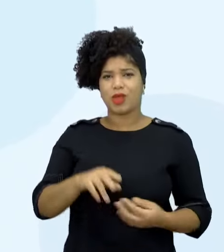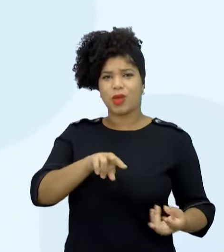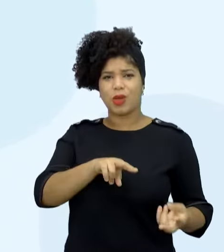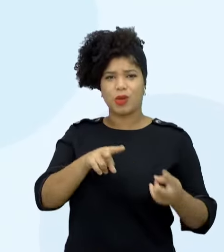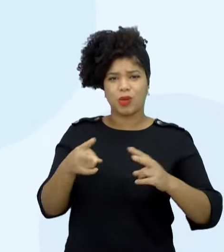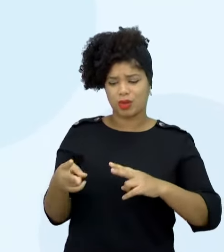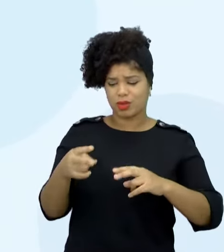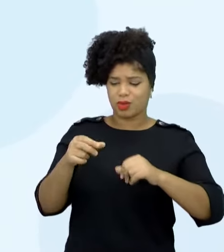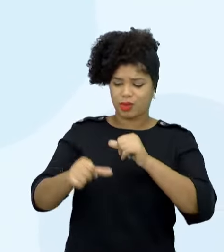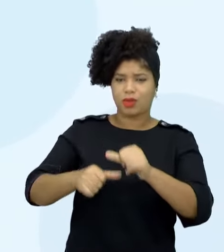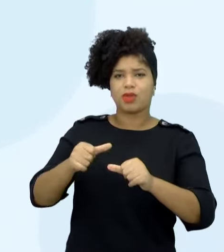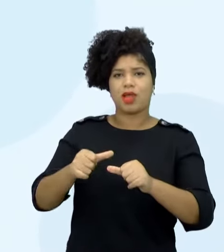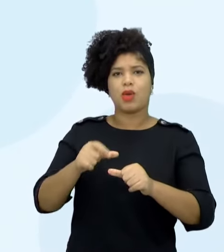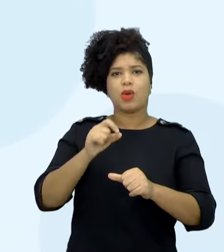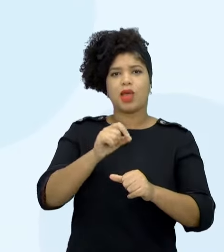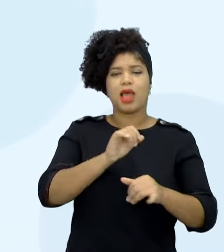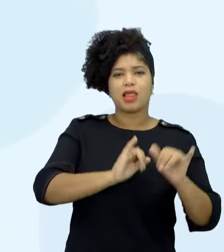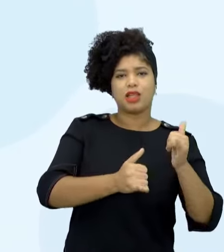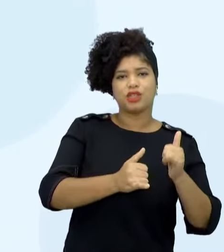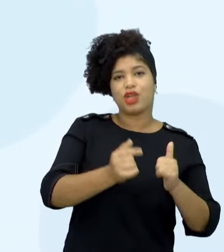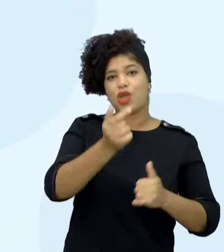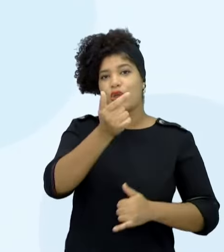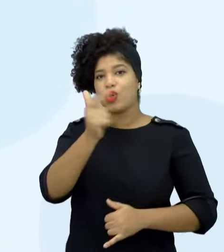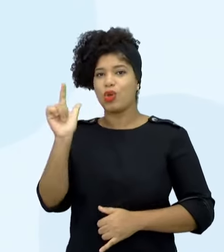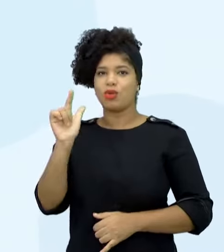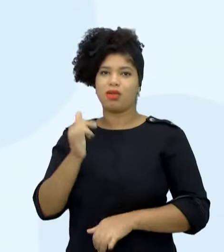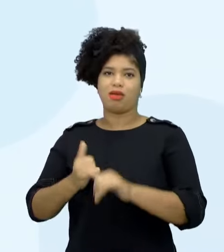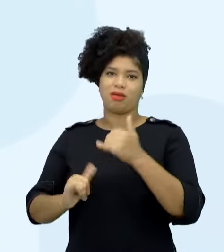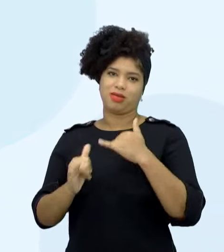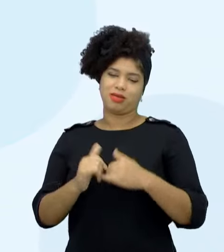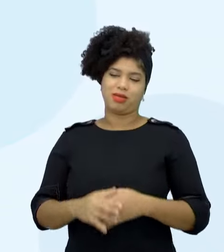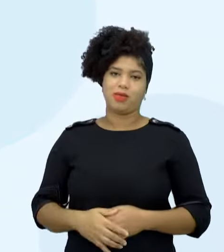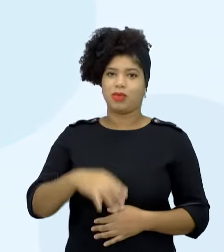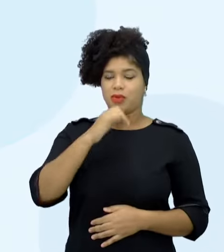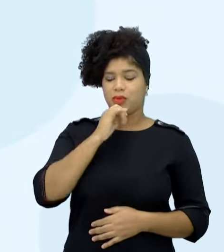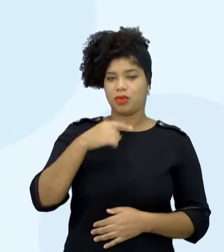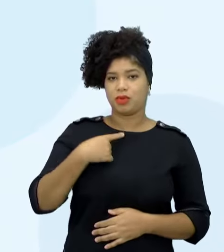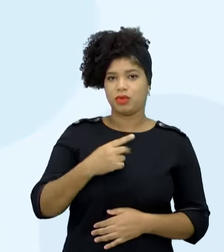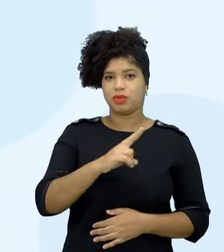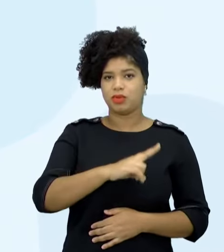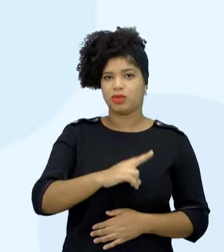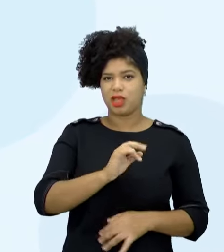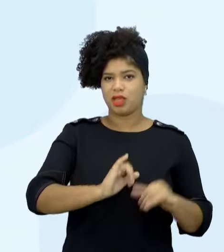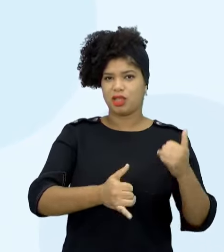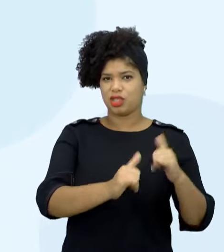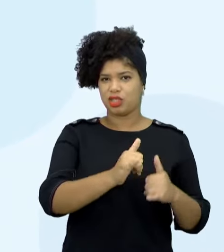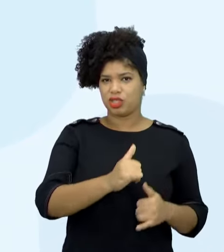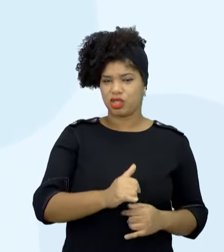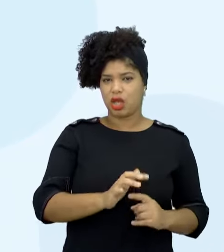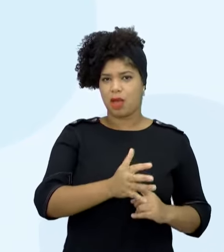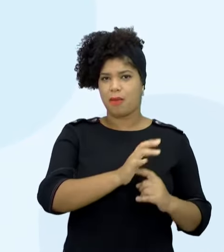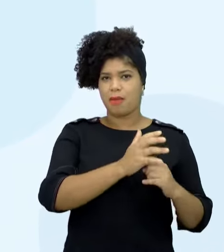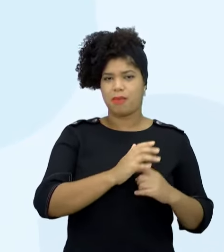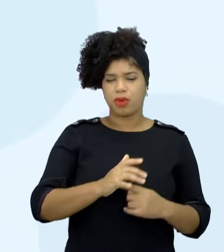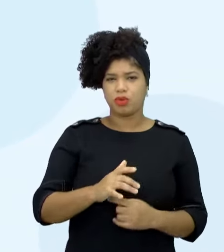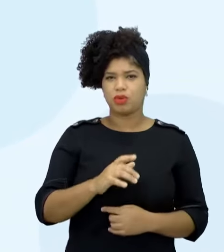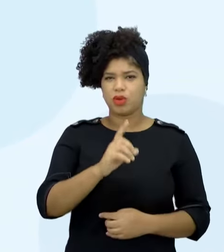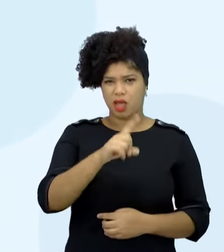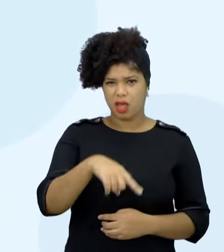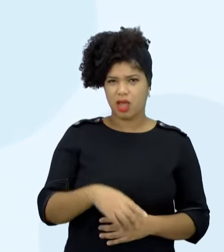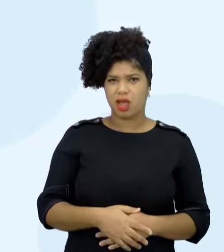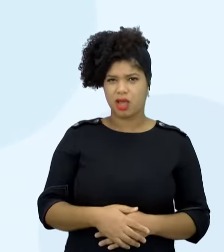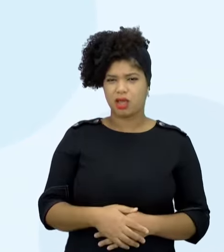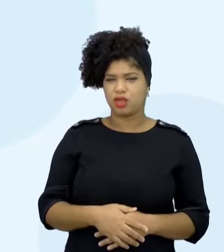de energia em outro. Aliás, a gente não usa energia elétrica para nada. O que a gente usa é